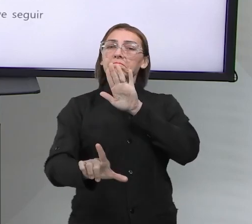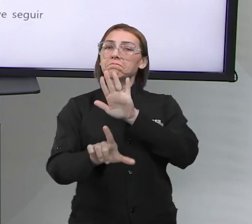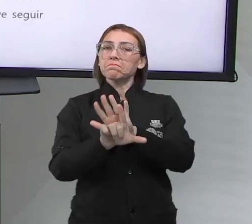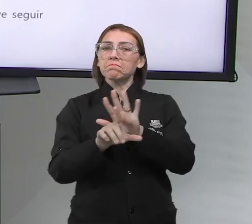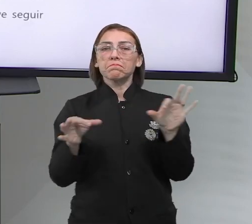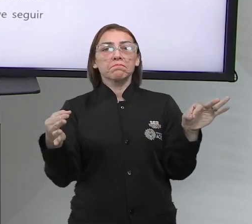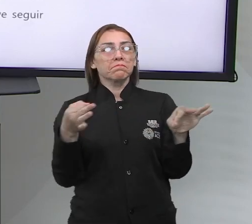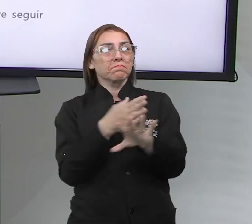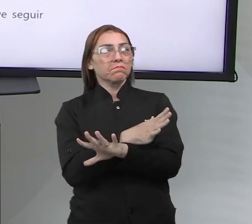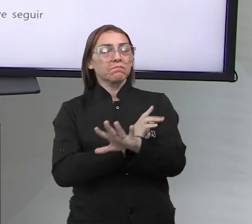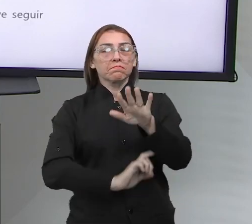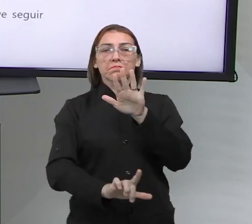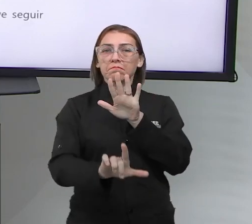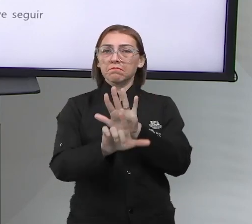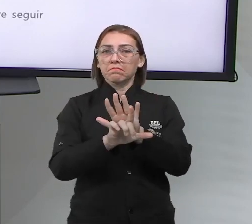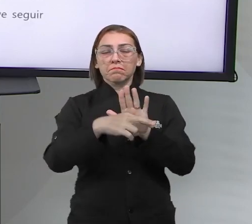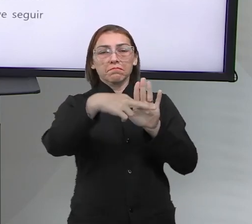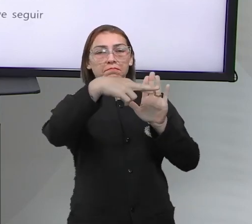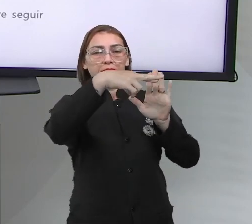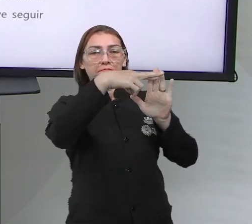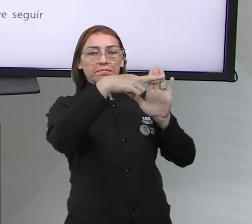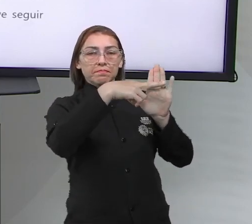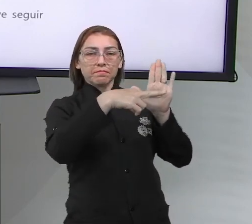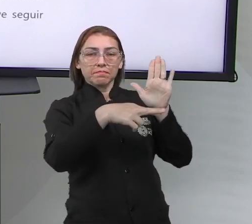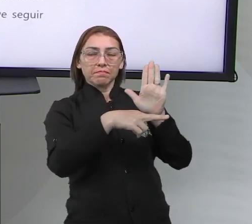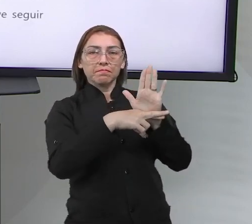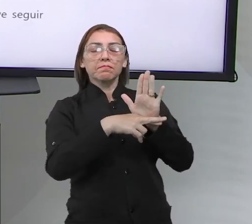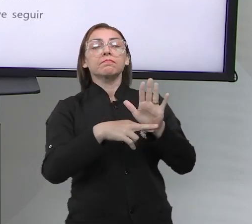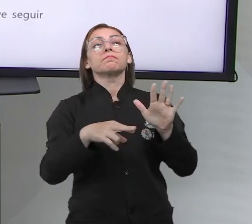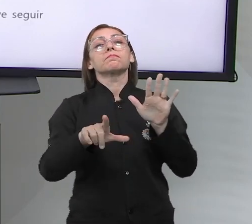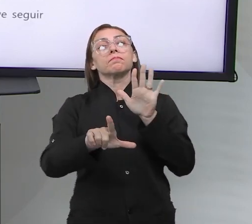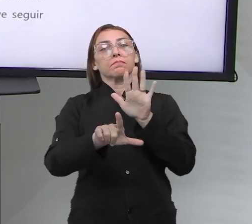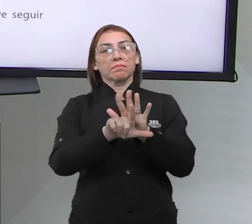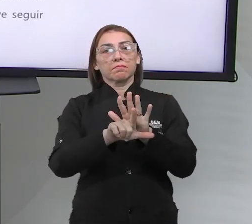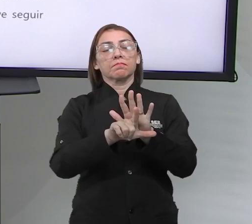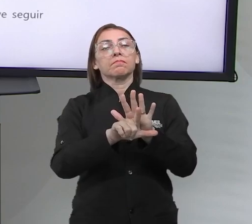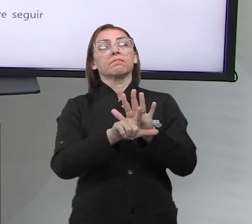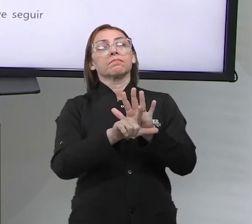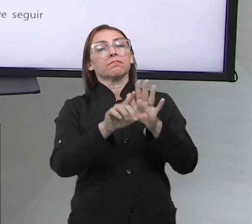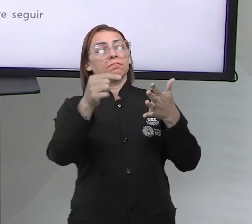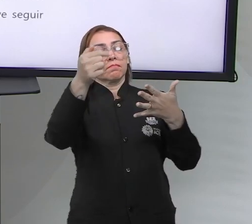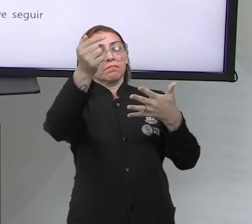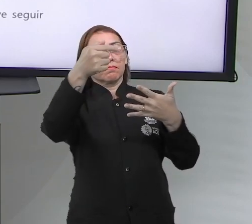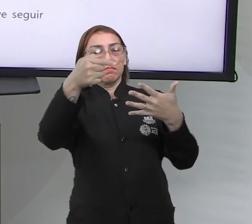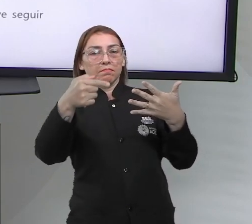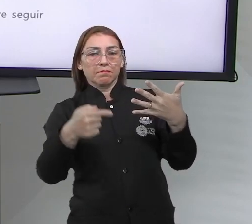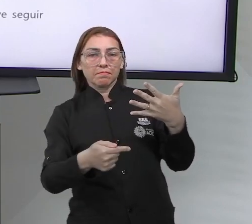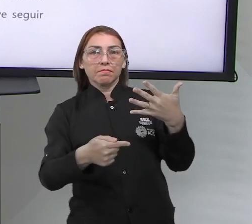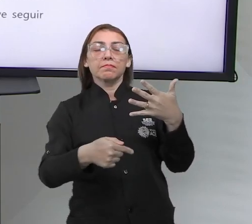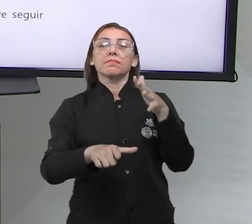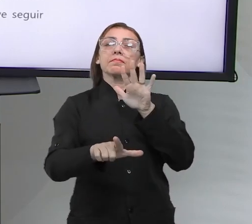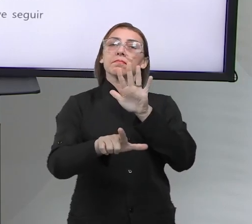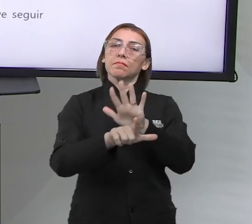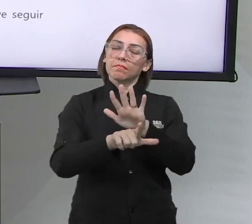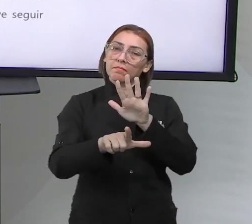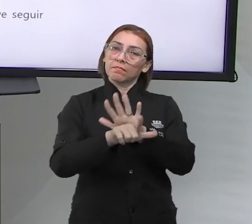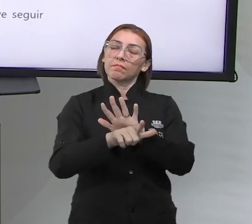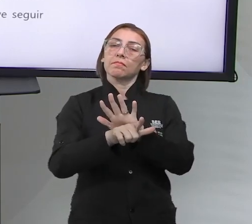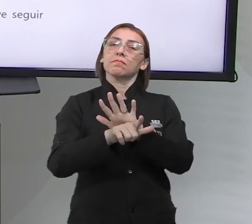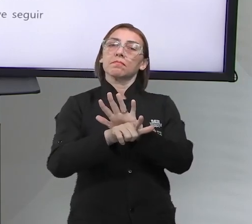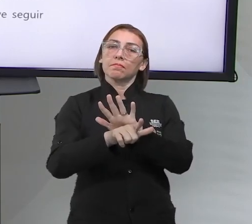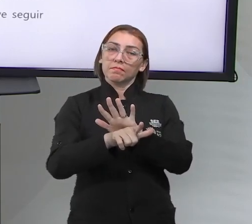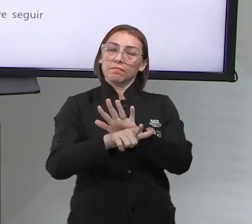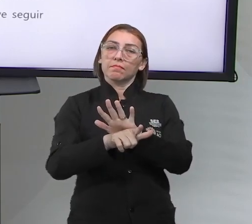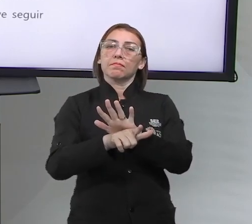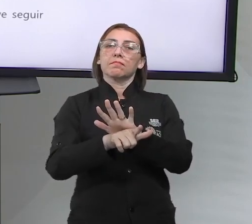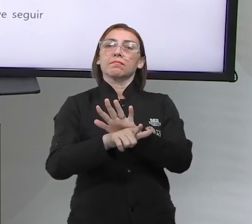Pronto. A lei, ela é uma norma. A lei, ela é uma prescrição, a lei, ela determina,